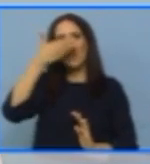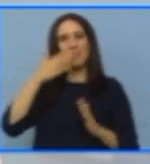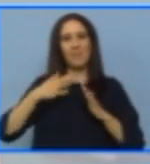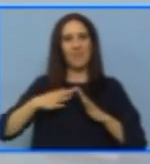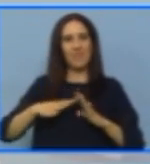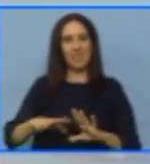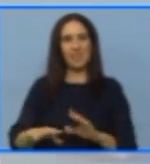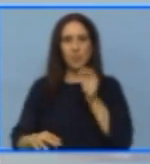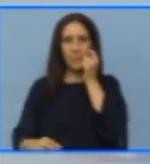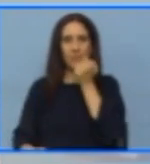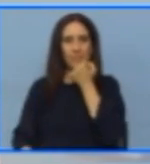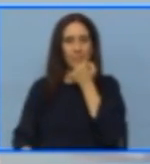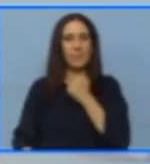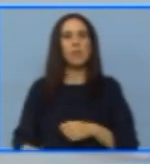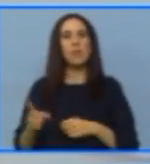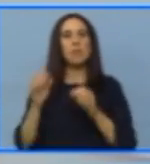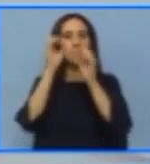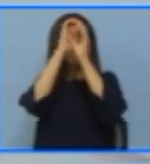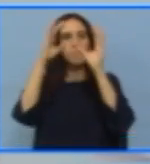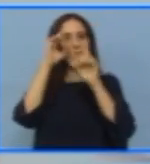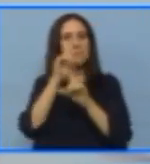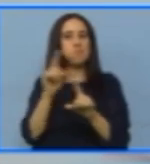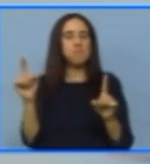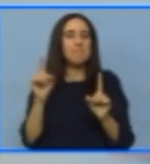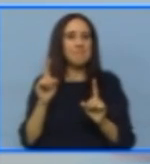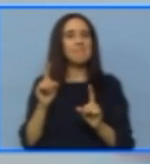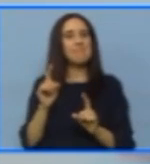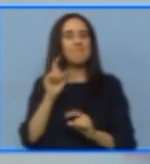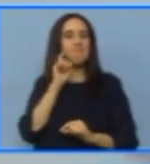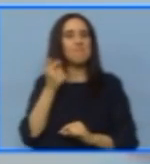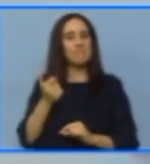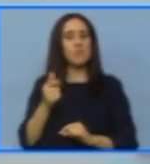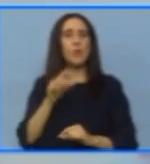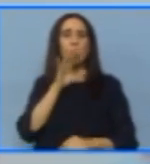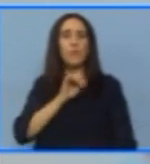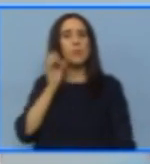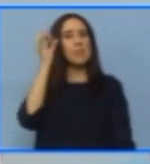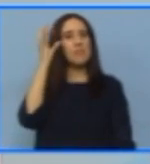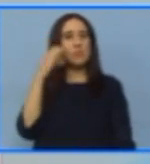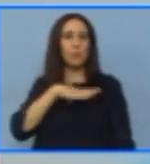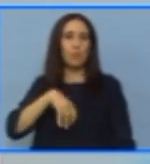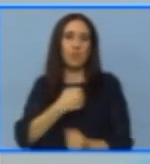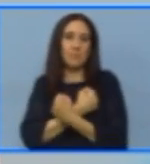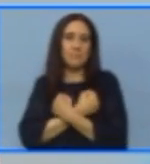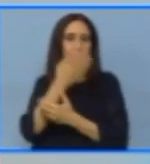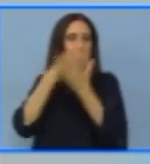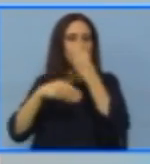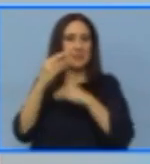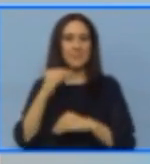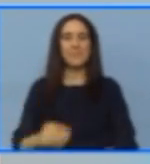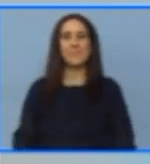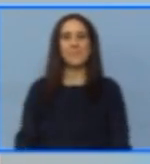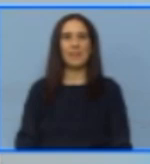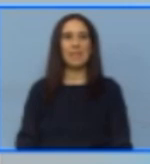férias, tendo a consciência e o conforto de que os filhos estão a divertir-se e a aprender a abraçar o mundo. E esse era um aspecto